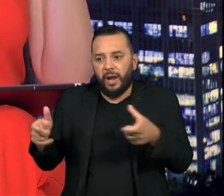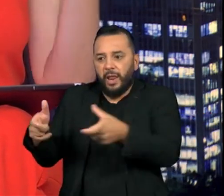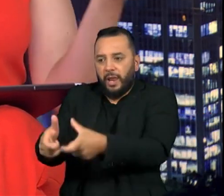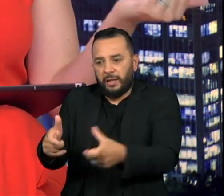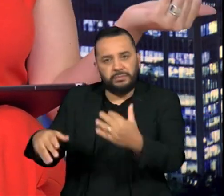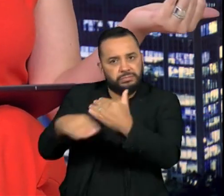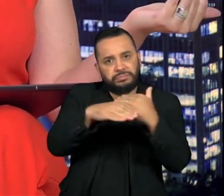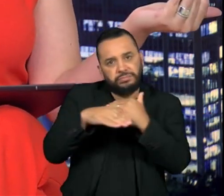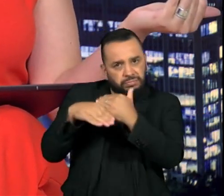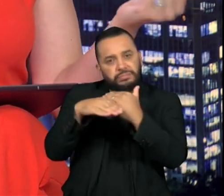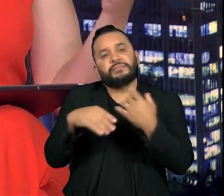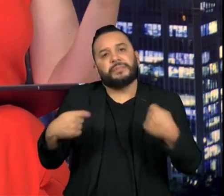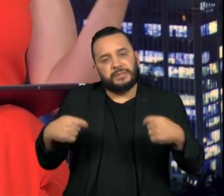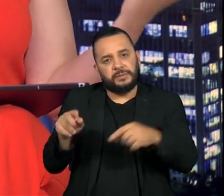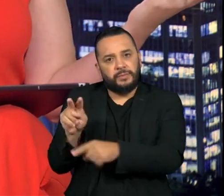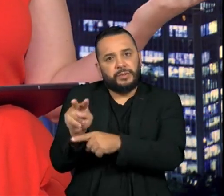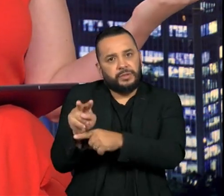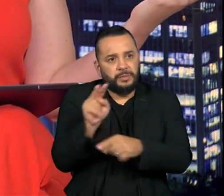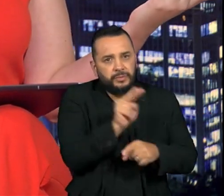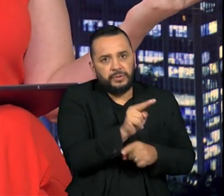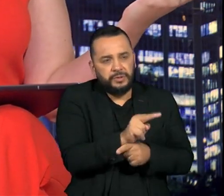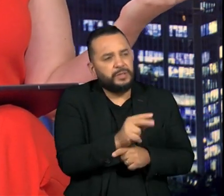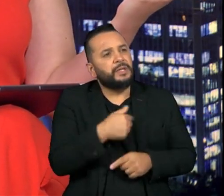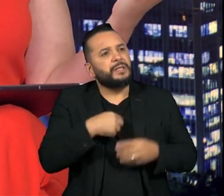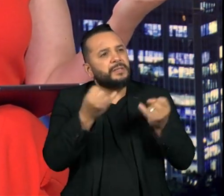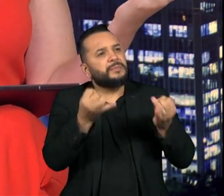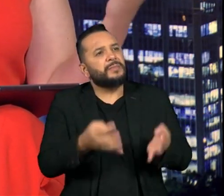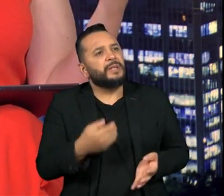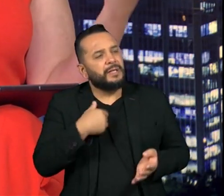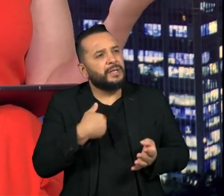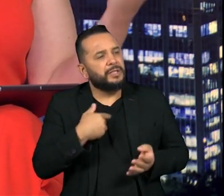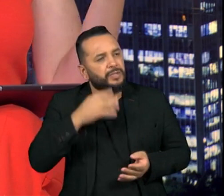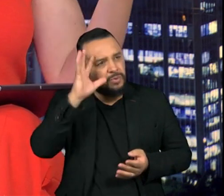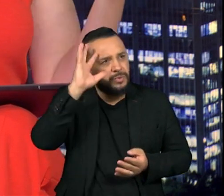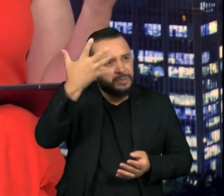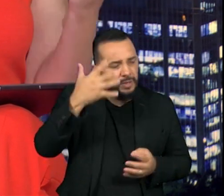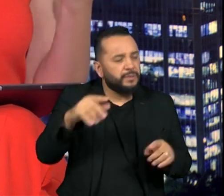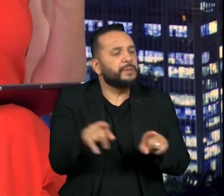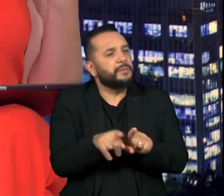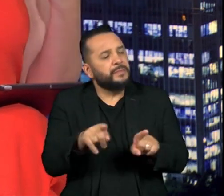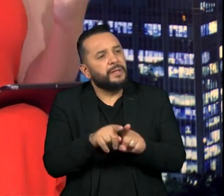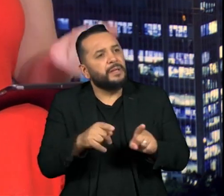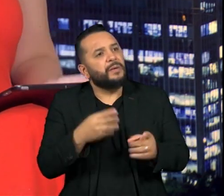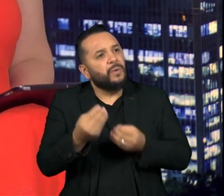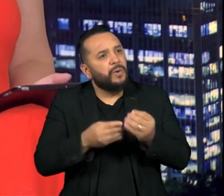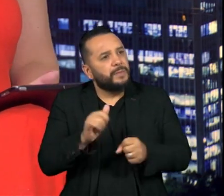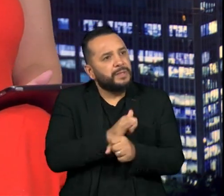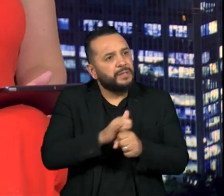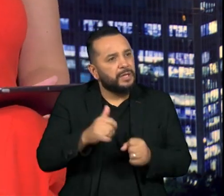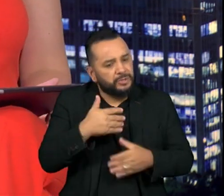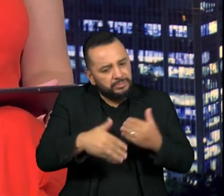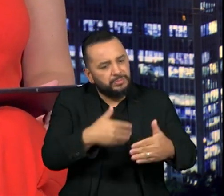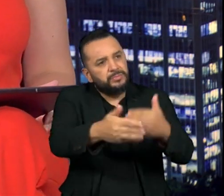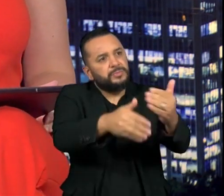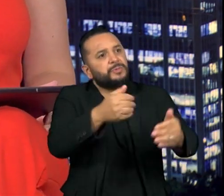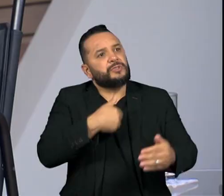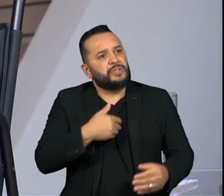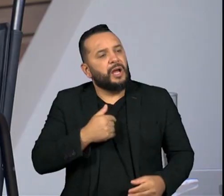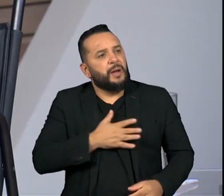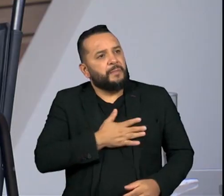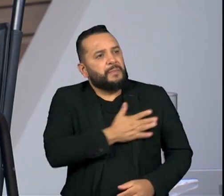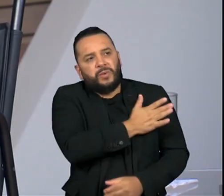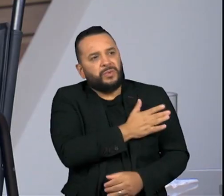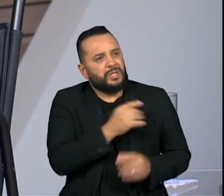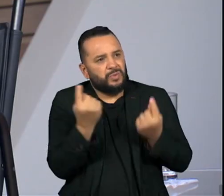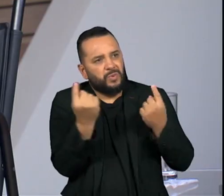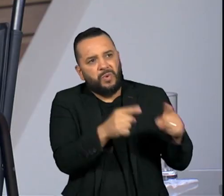apontando soluções, caminhos, não é, para o combate à intolerância religiosa. Eu queria ouvir vocês também nesse sentido, pastor. O caminho é